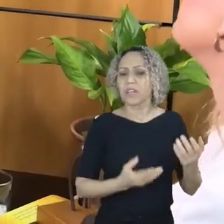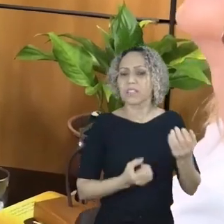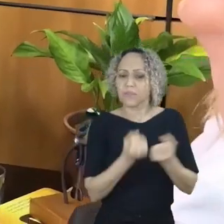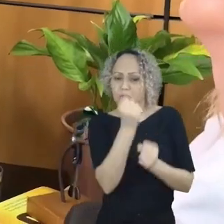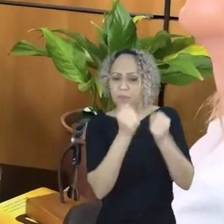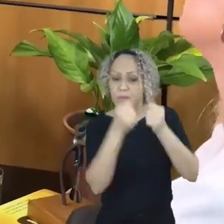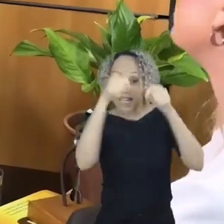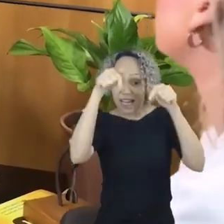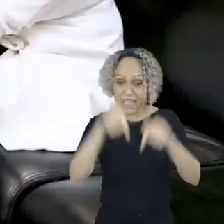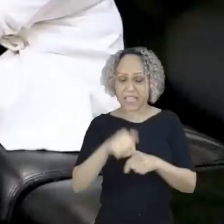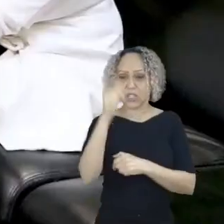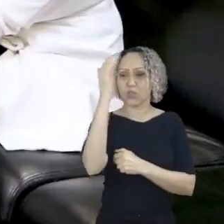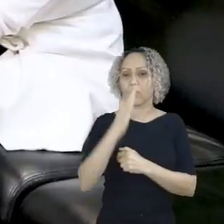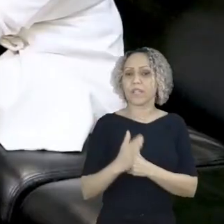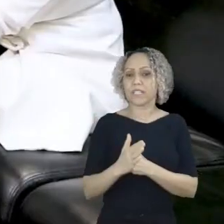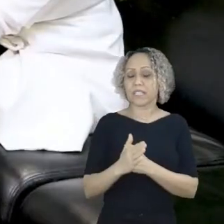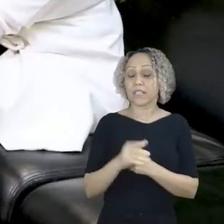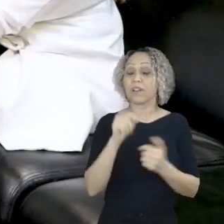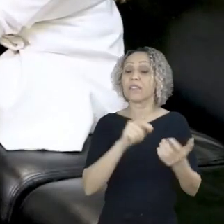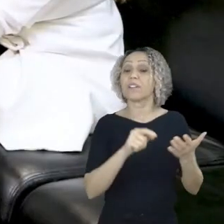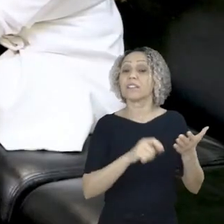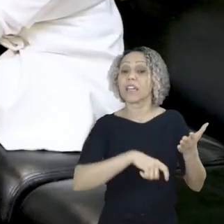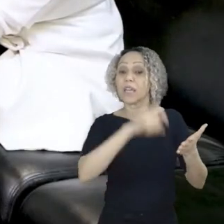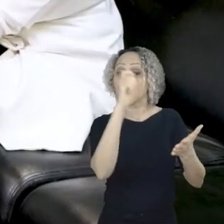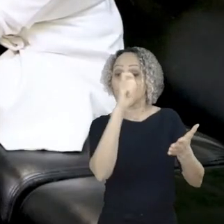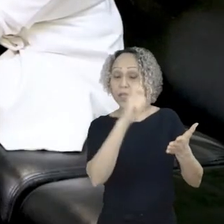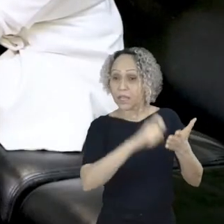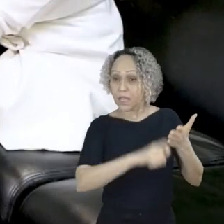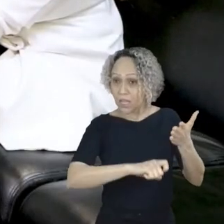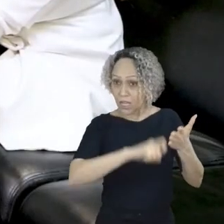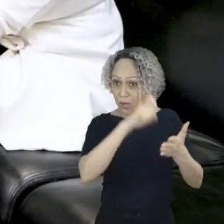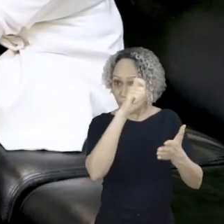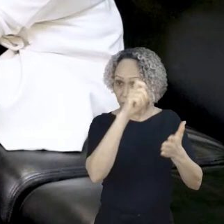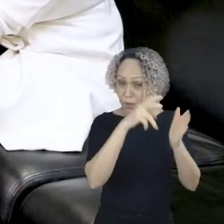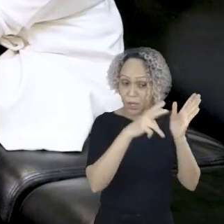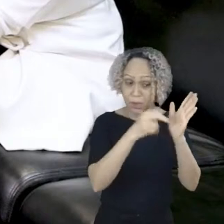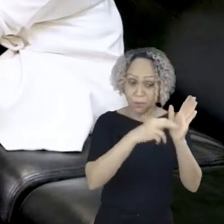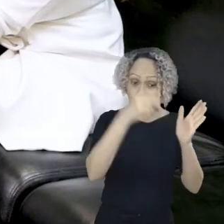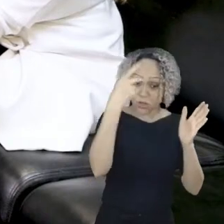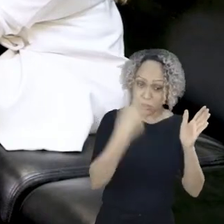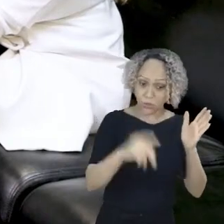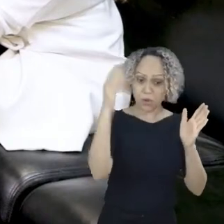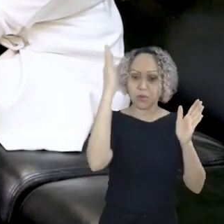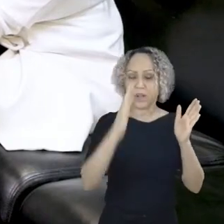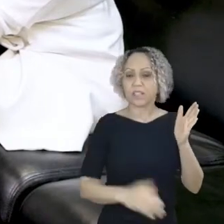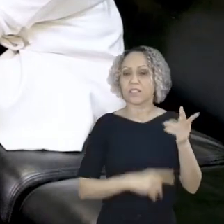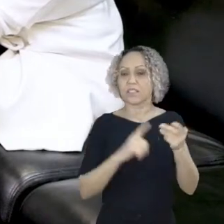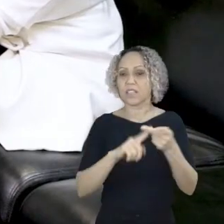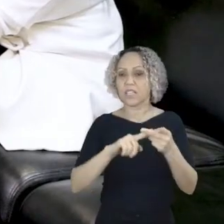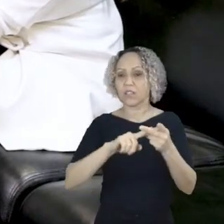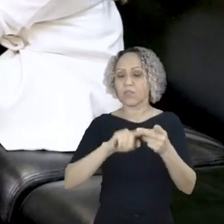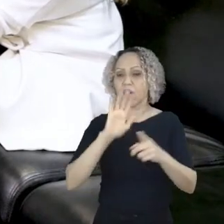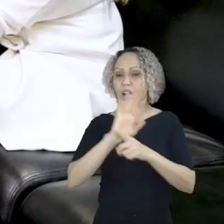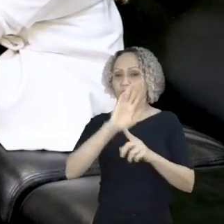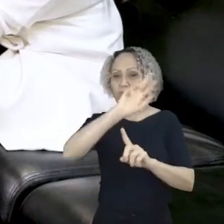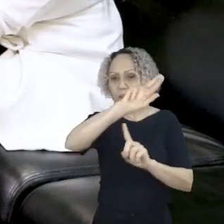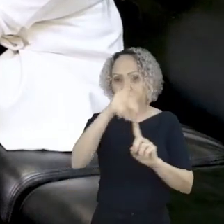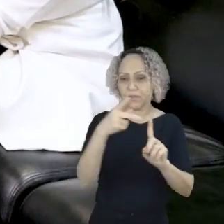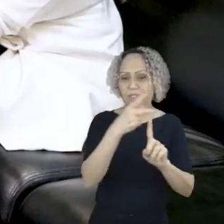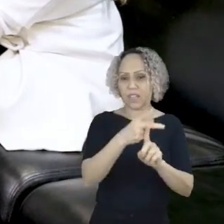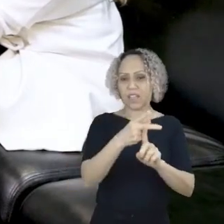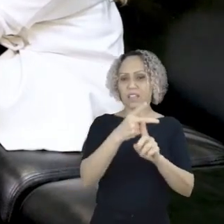empregos aqui, ele gera impostos aqui, ele gera contribuição para a Previdência, contribuição para o sistema de